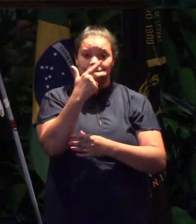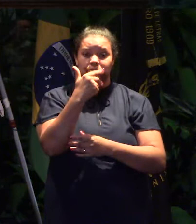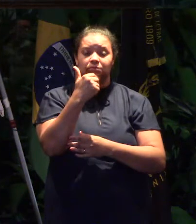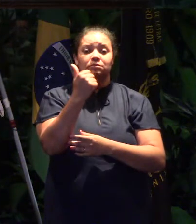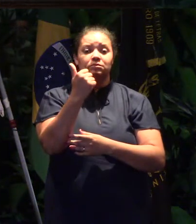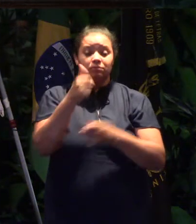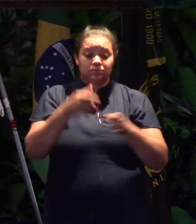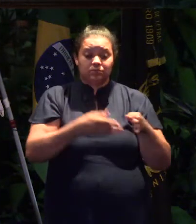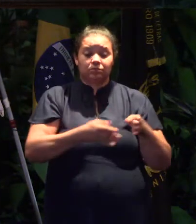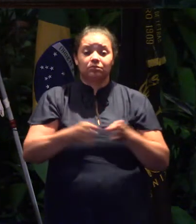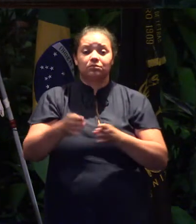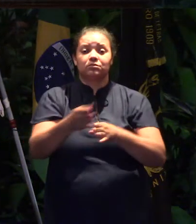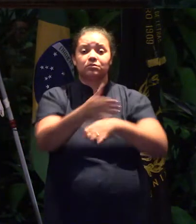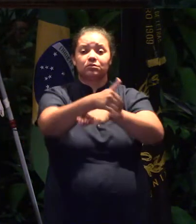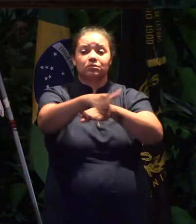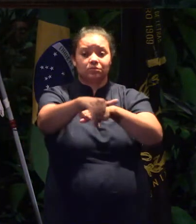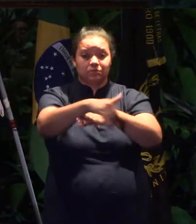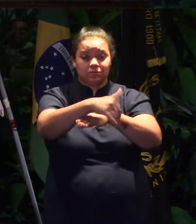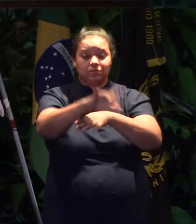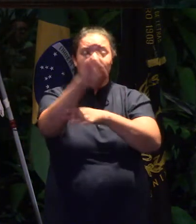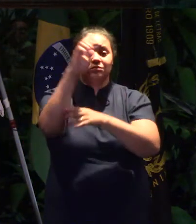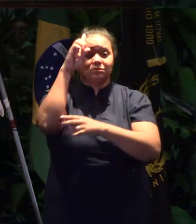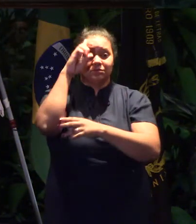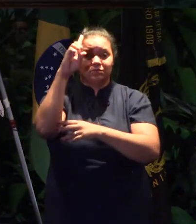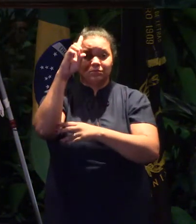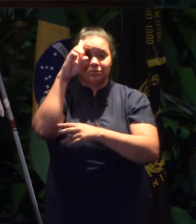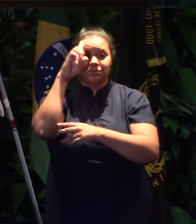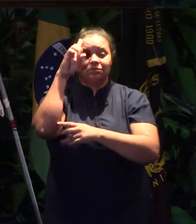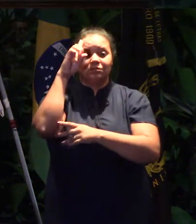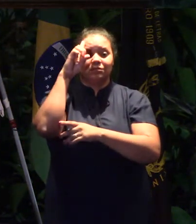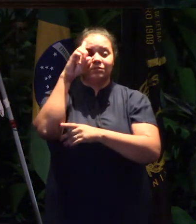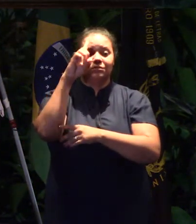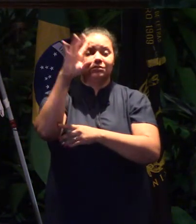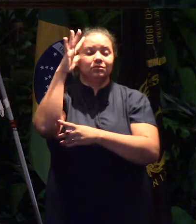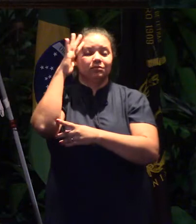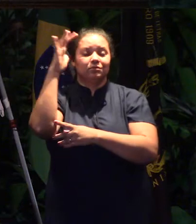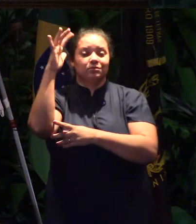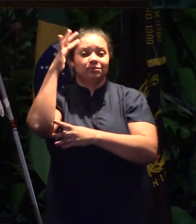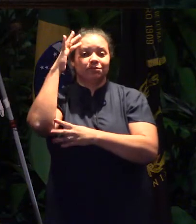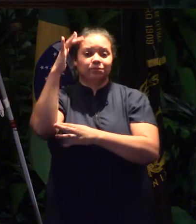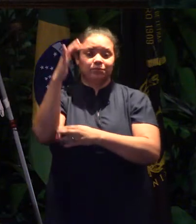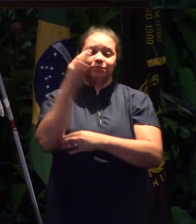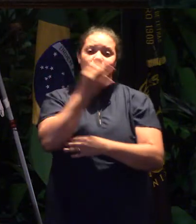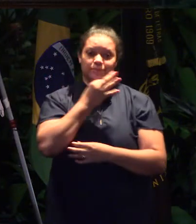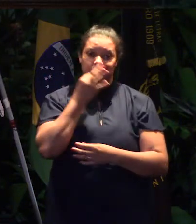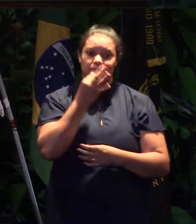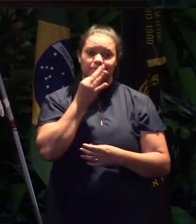por onde ele passava todos os dias, mergulhado em sua inatingível